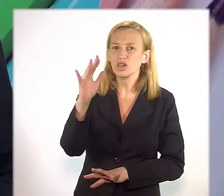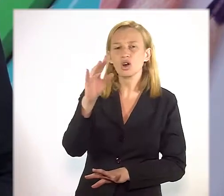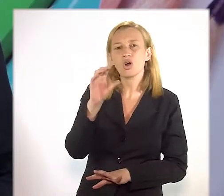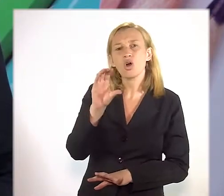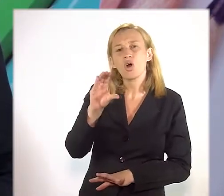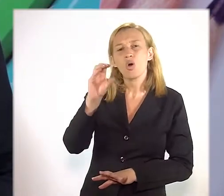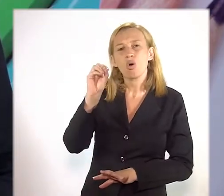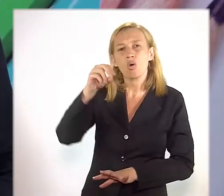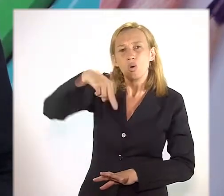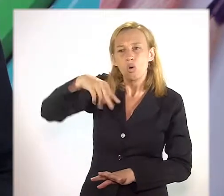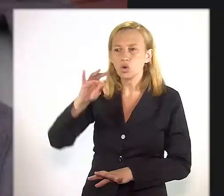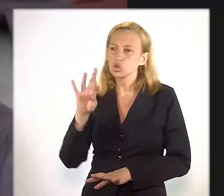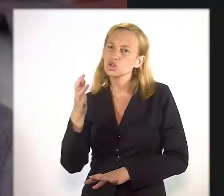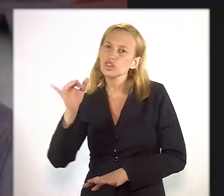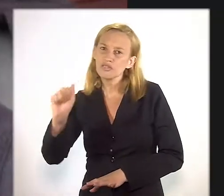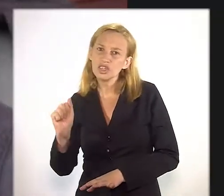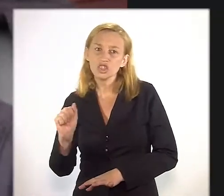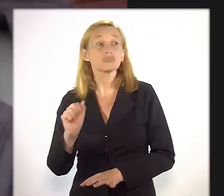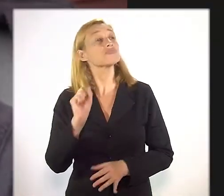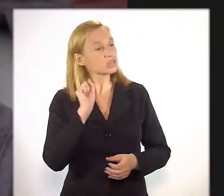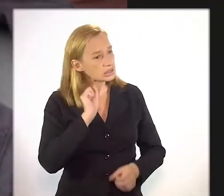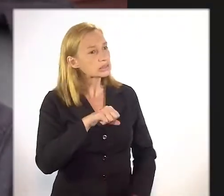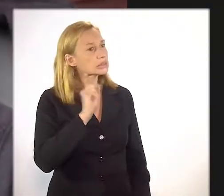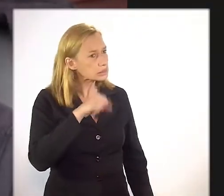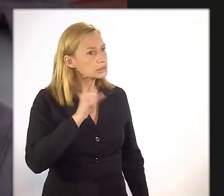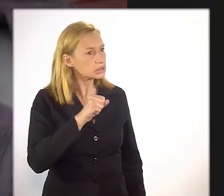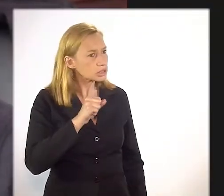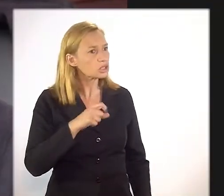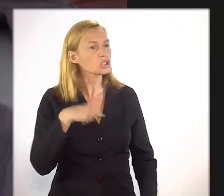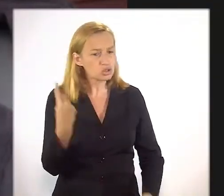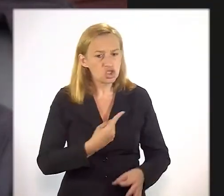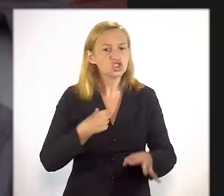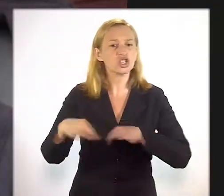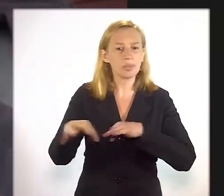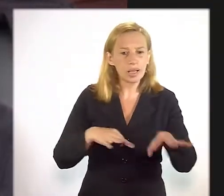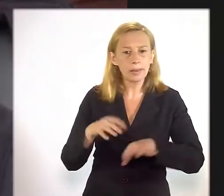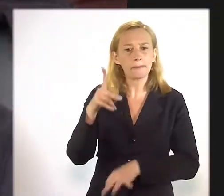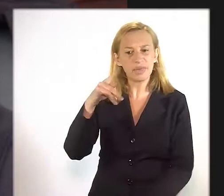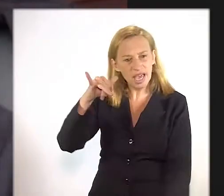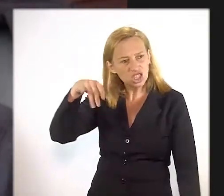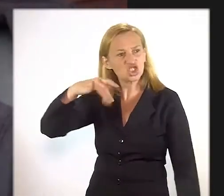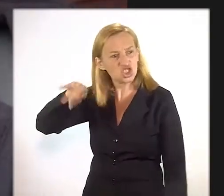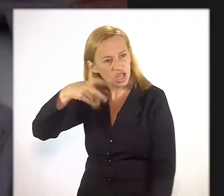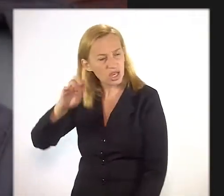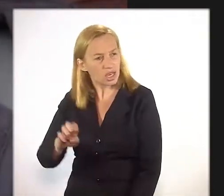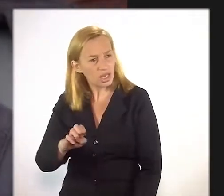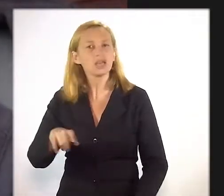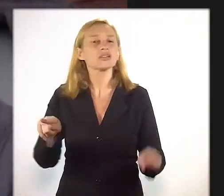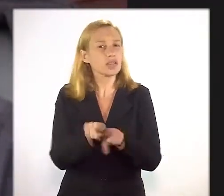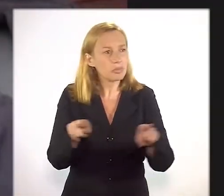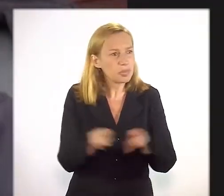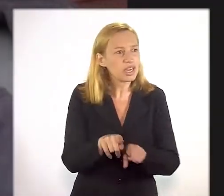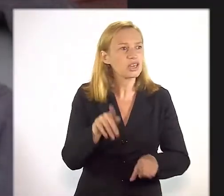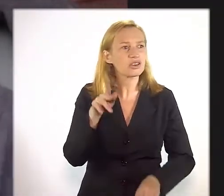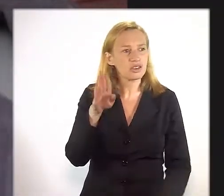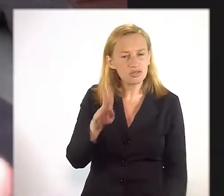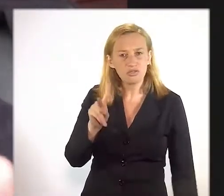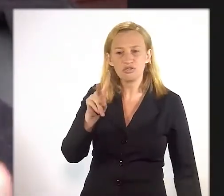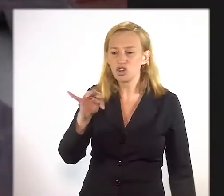construtivista? Também, porque nós também trabalhamos Piaget, trabalhamos Vygotsky, tudo isso. Aliás,